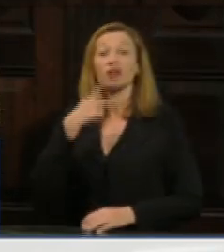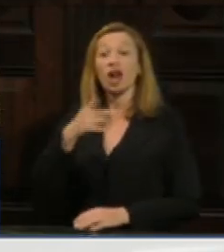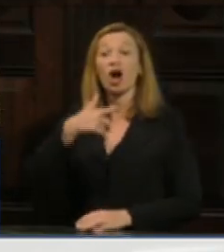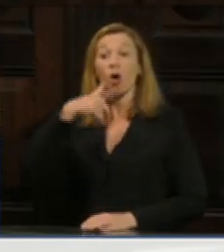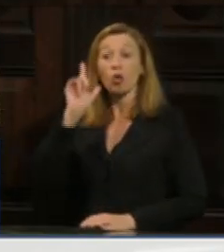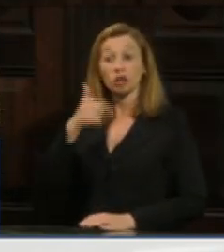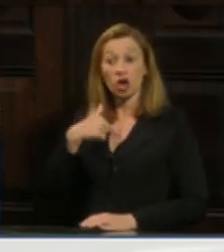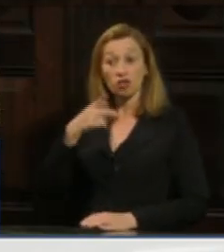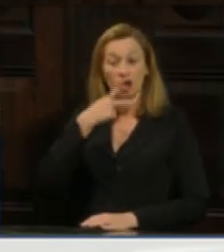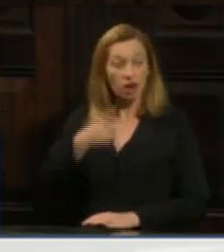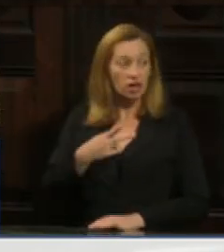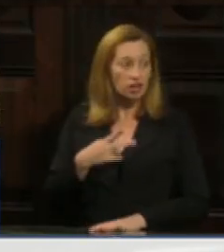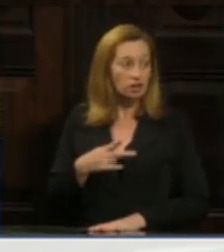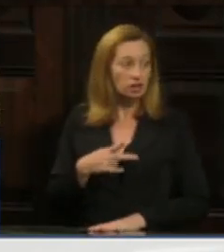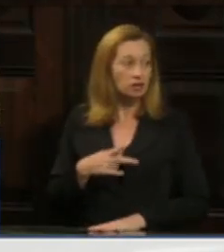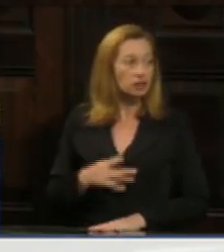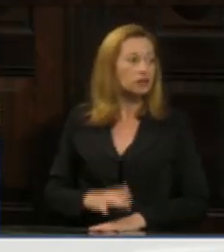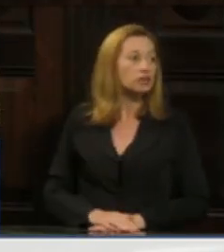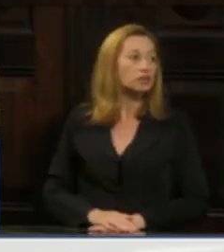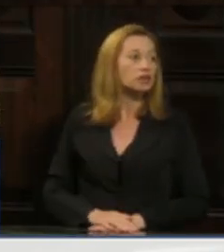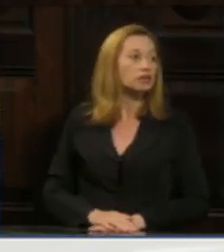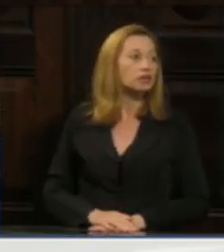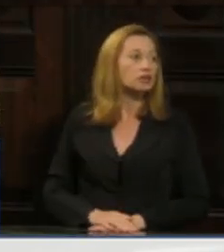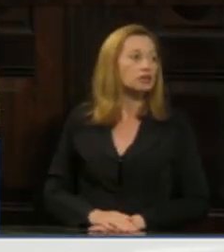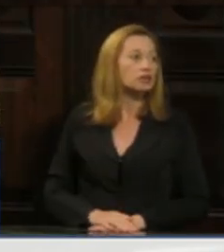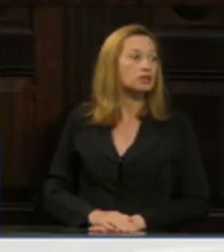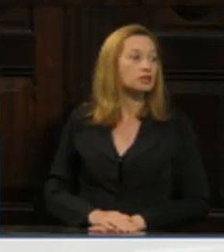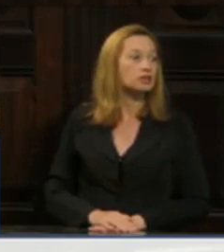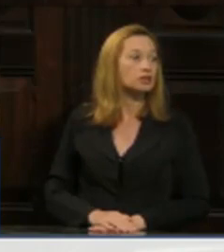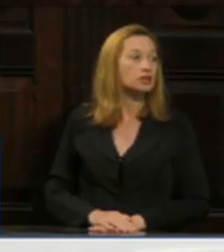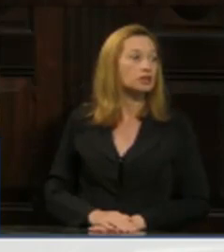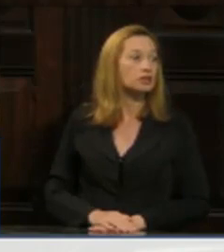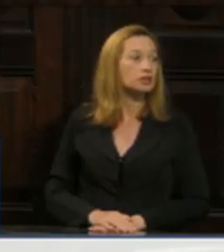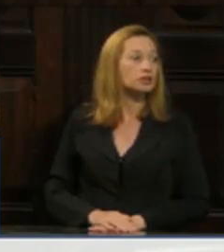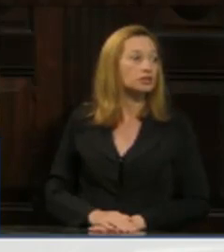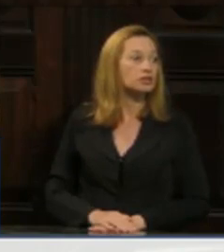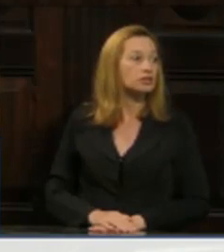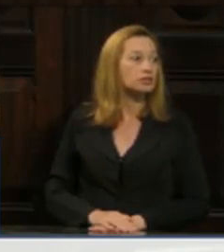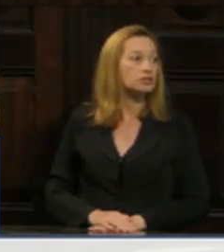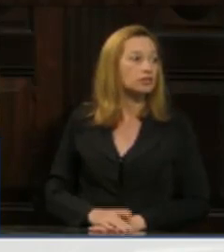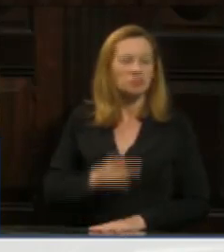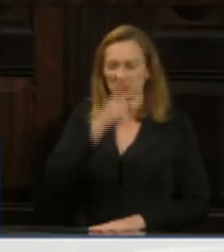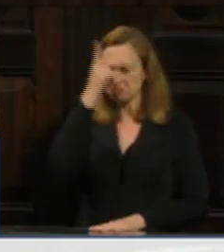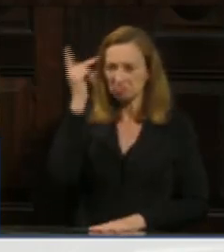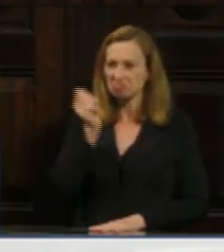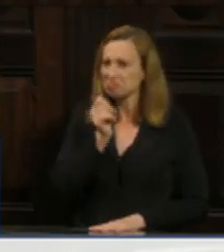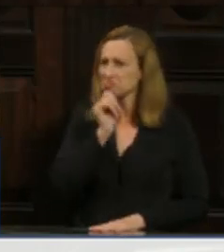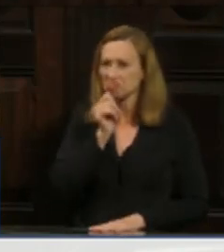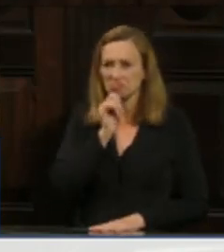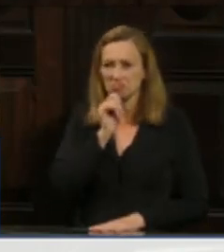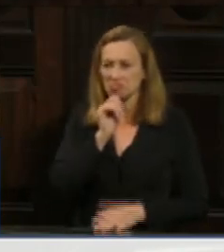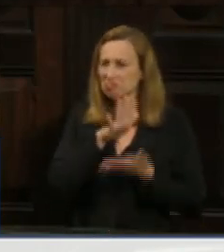aqui na sessão, no plenário Barbosa Lima Sobrinho, que quando este